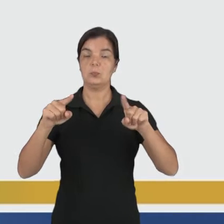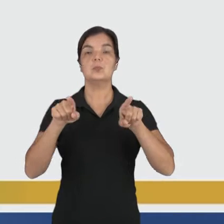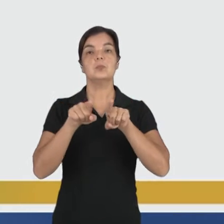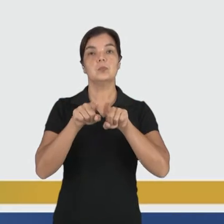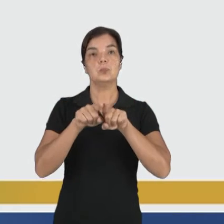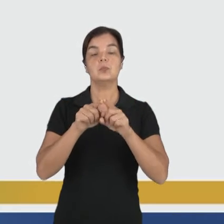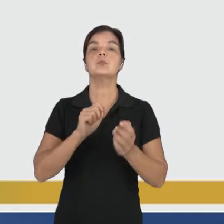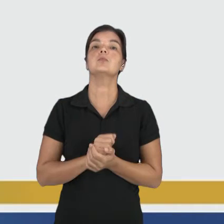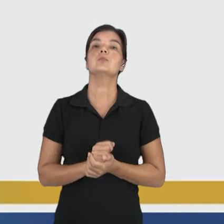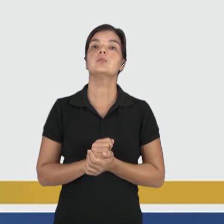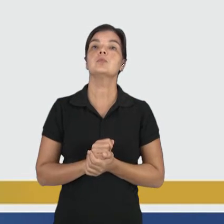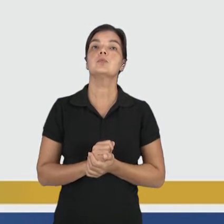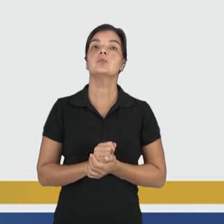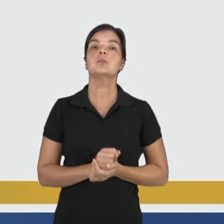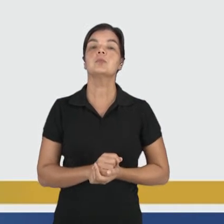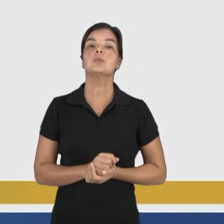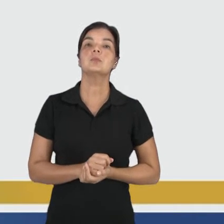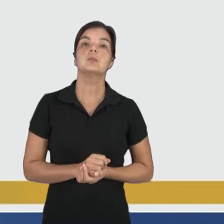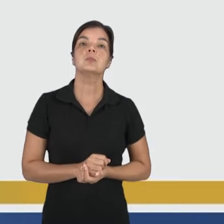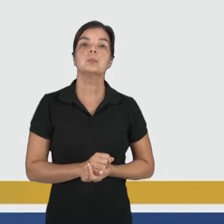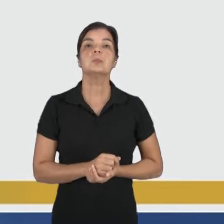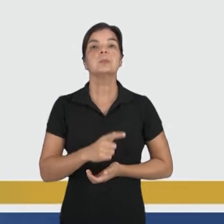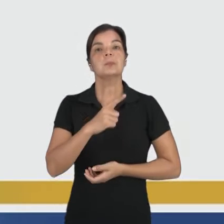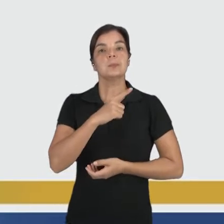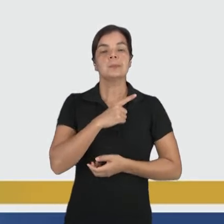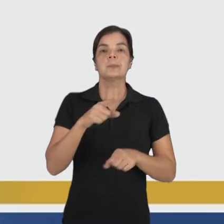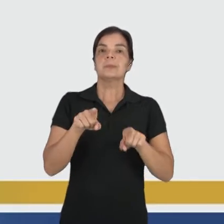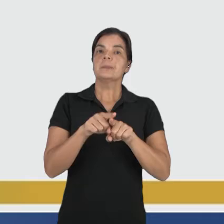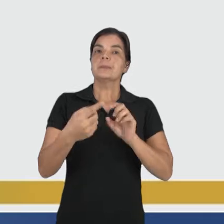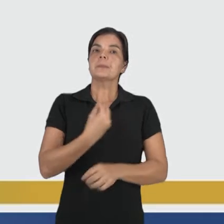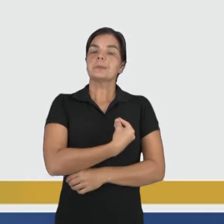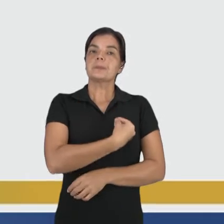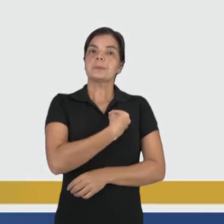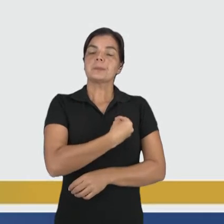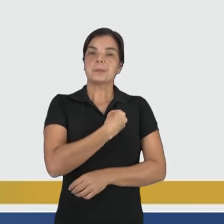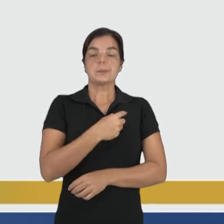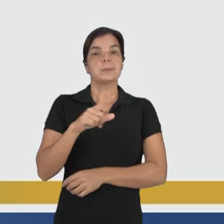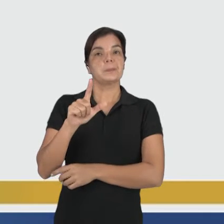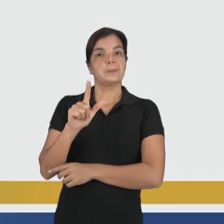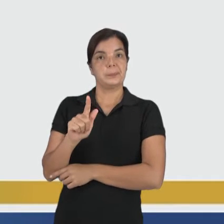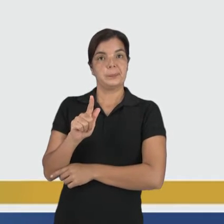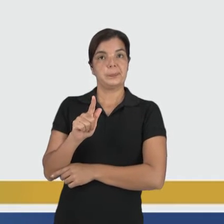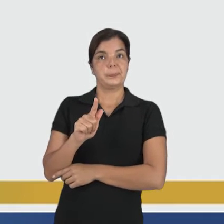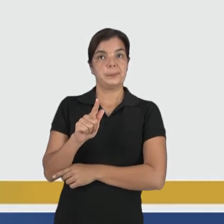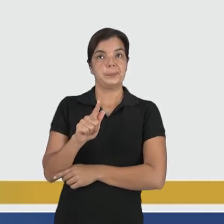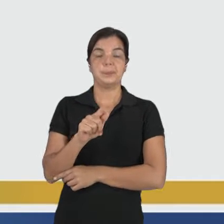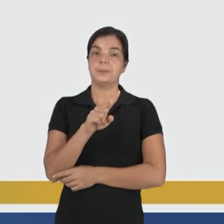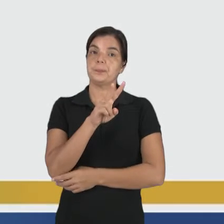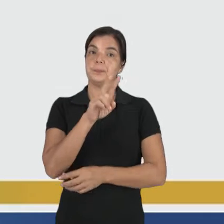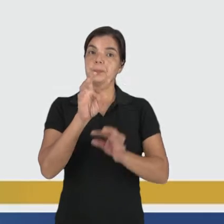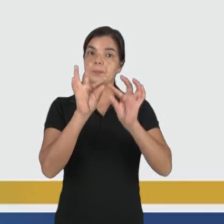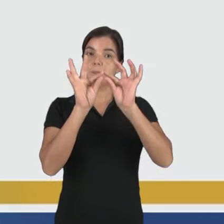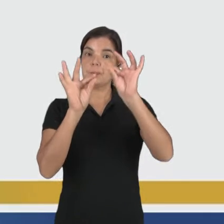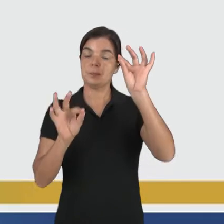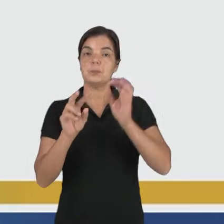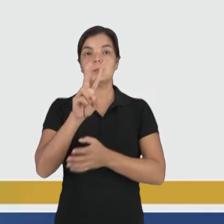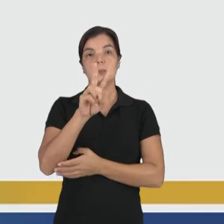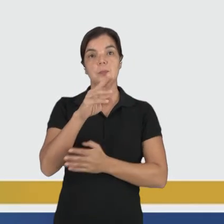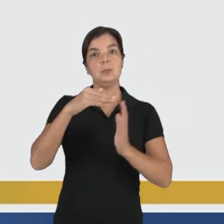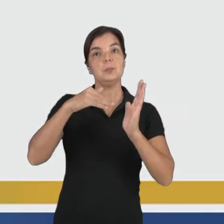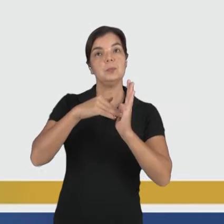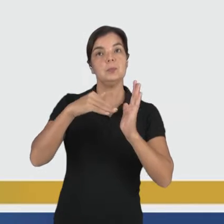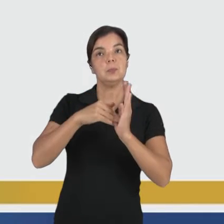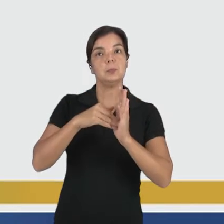equilátero. E nós temos ainda a presença da geratriz, que vai do ponto V até